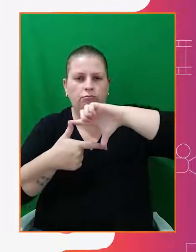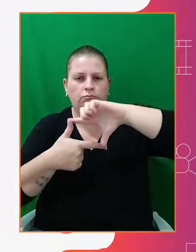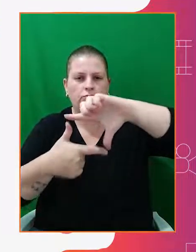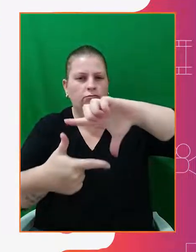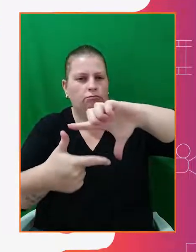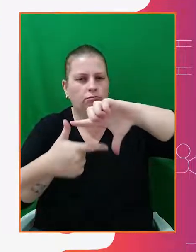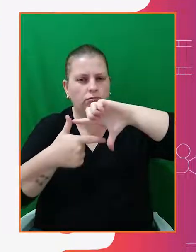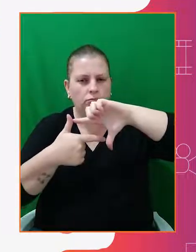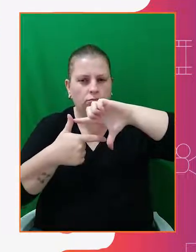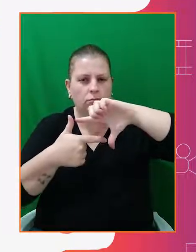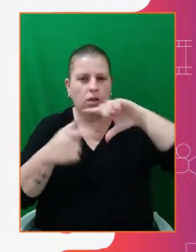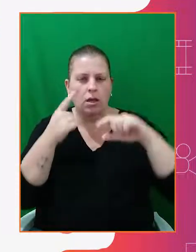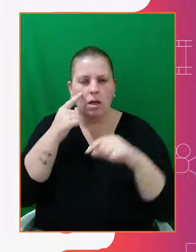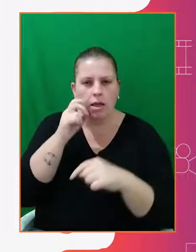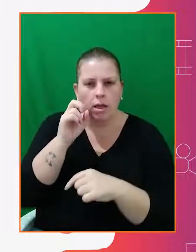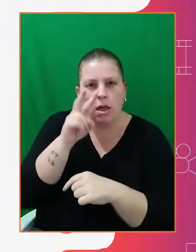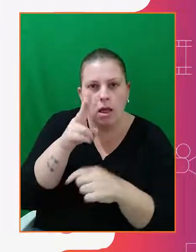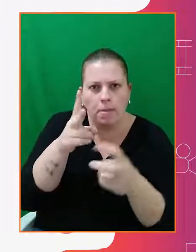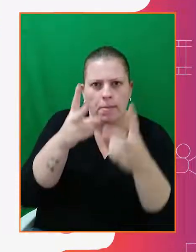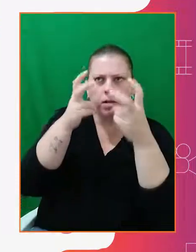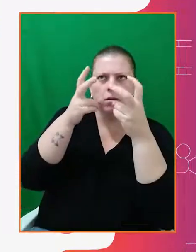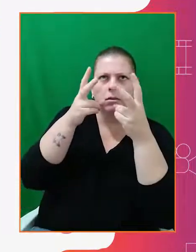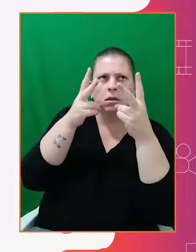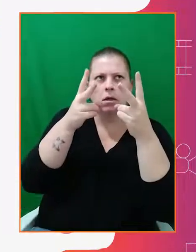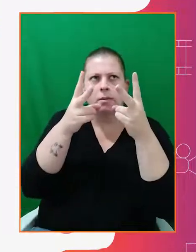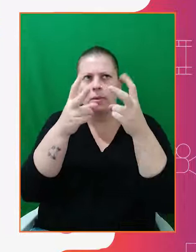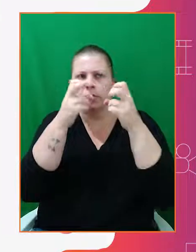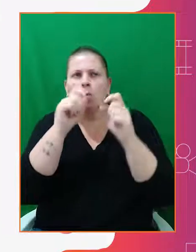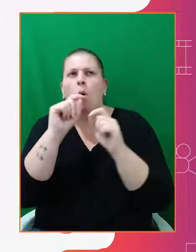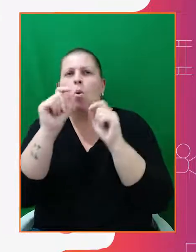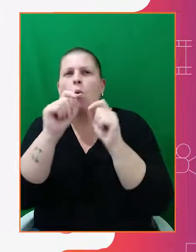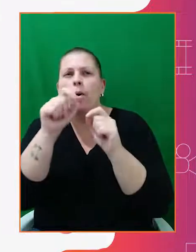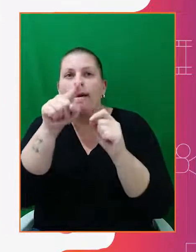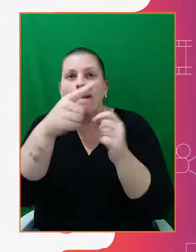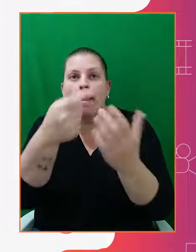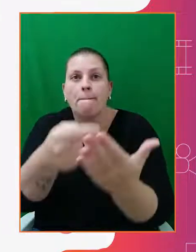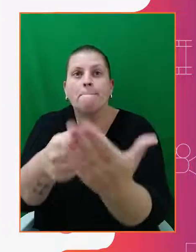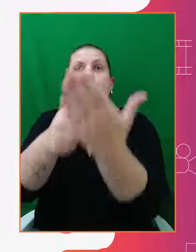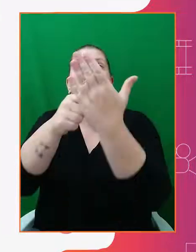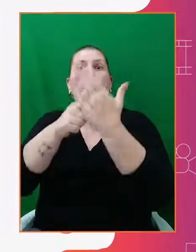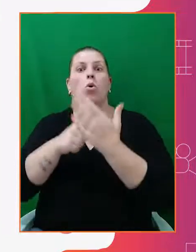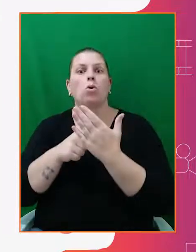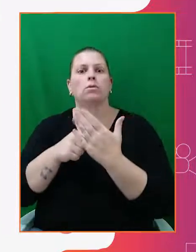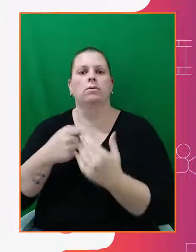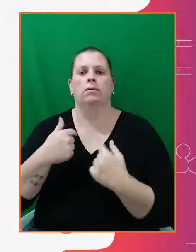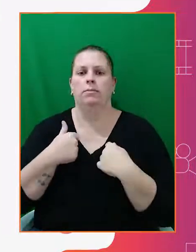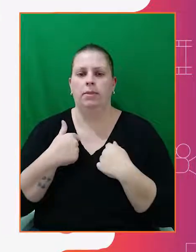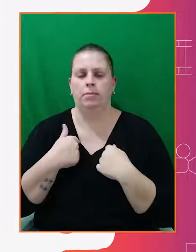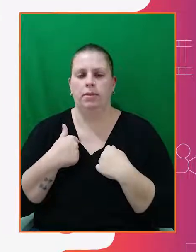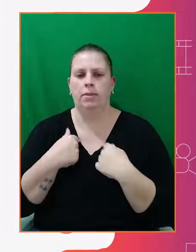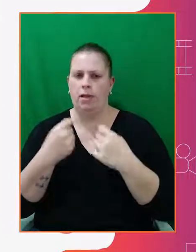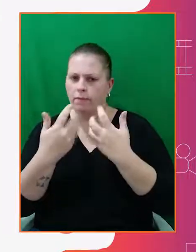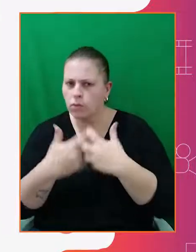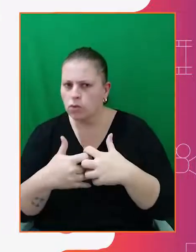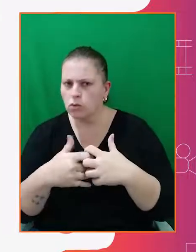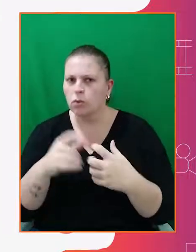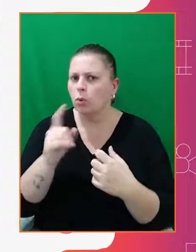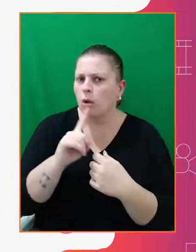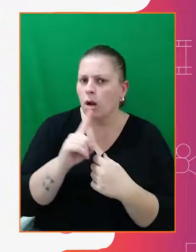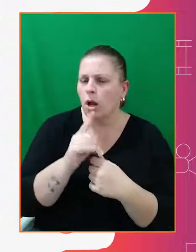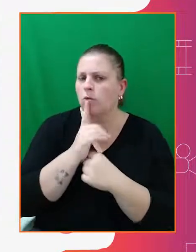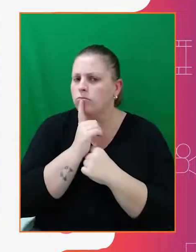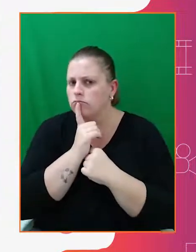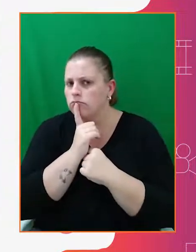cena, o que está sendo transmitido, a mensagem que está sendo posta, e se ela está sendo posta da maneira mais eficaz